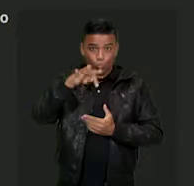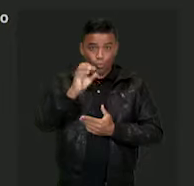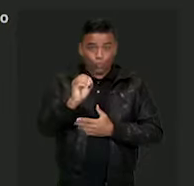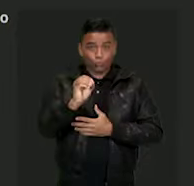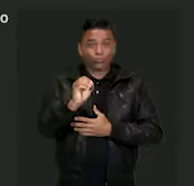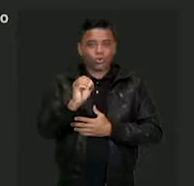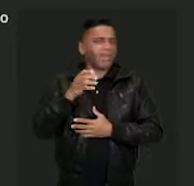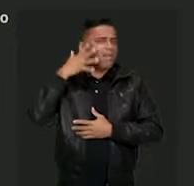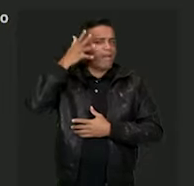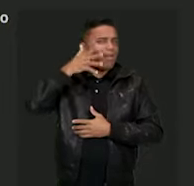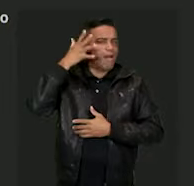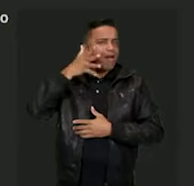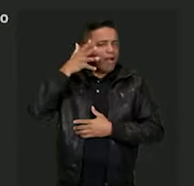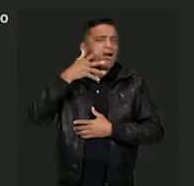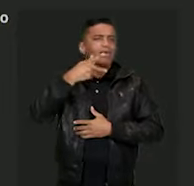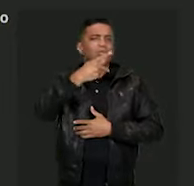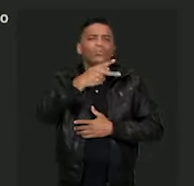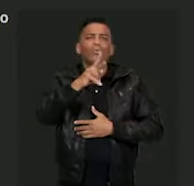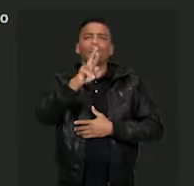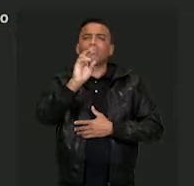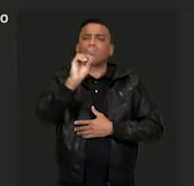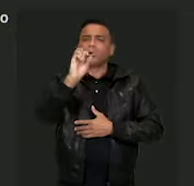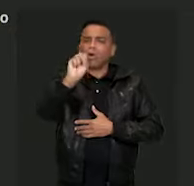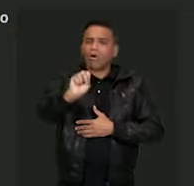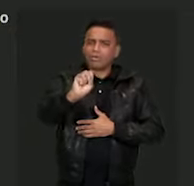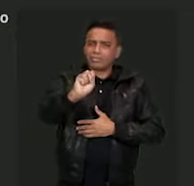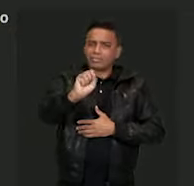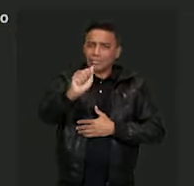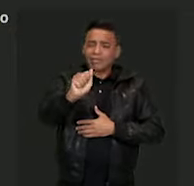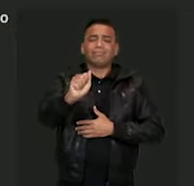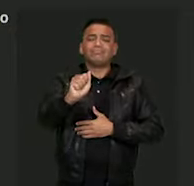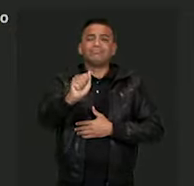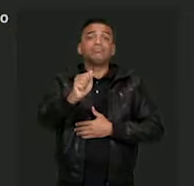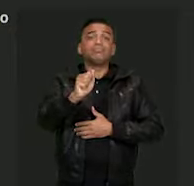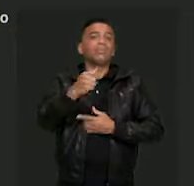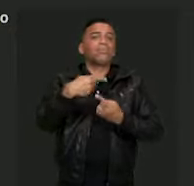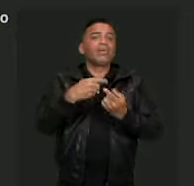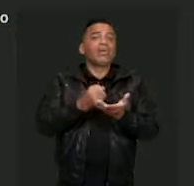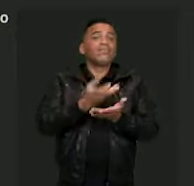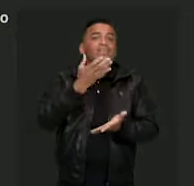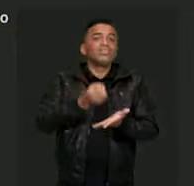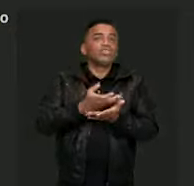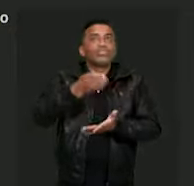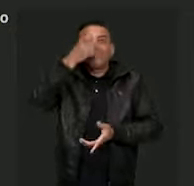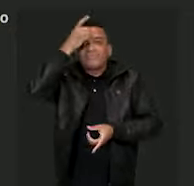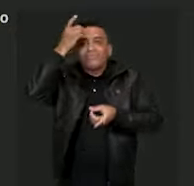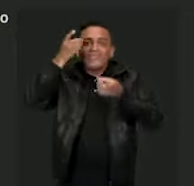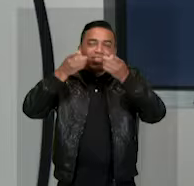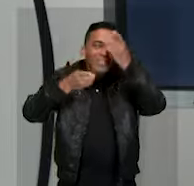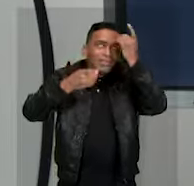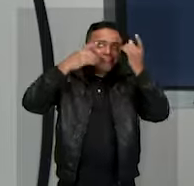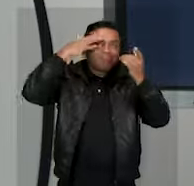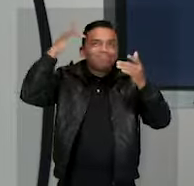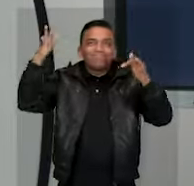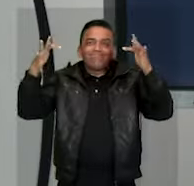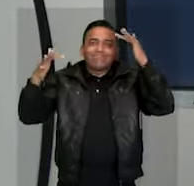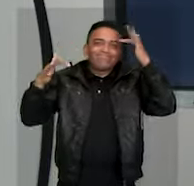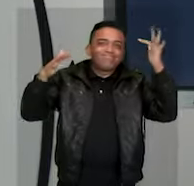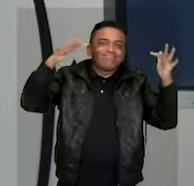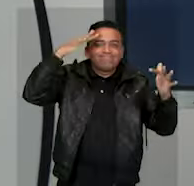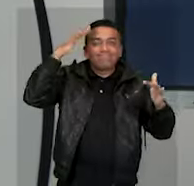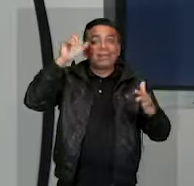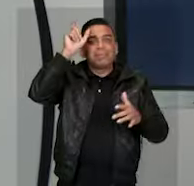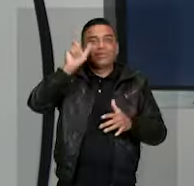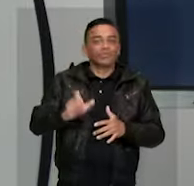de fatos fictícios. Quando nós falamos que os fatos são fictícios, eles são inventados, são imaginados, são construídos por